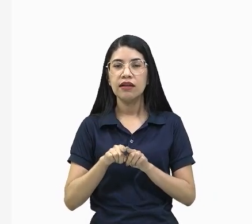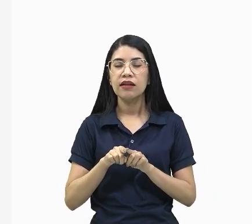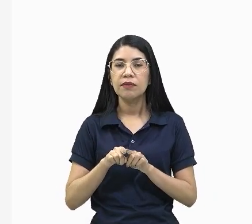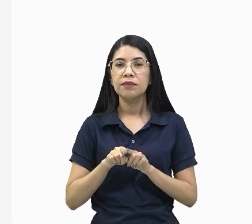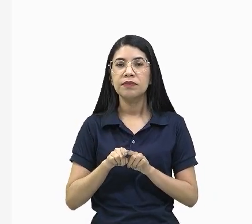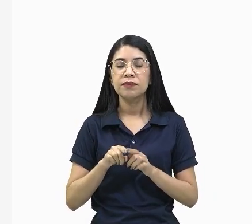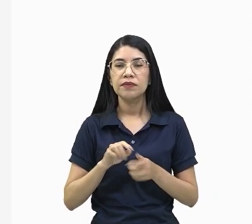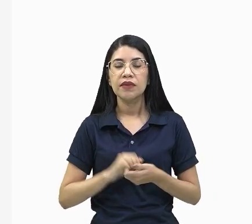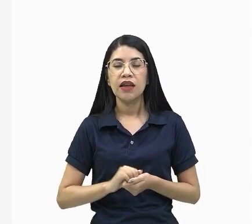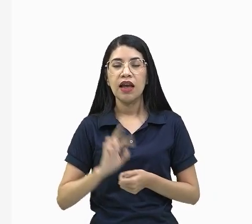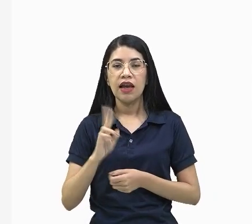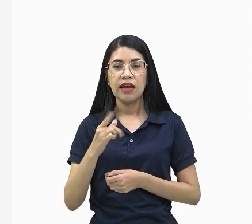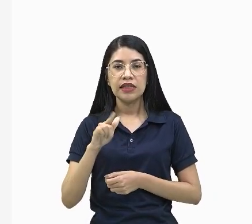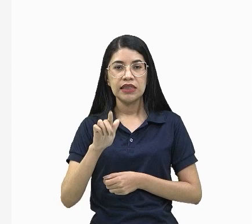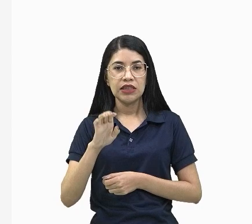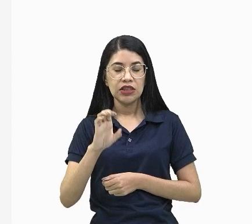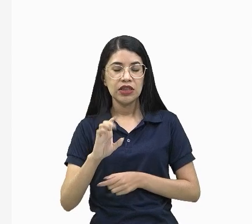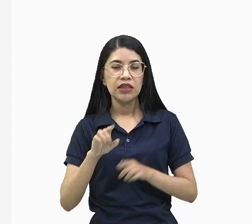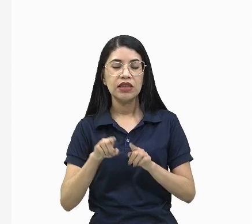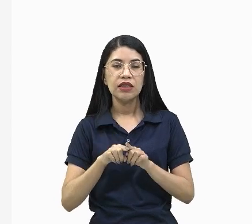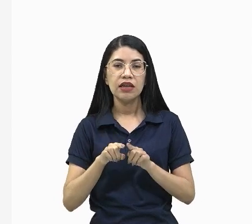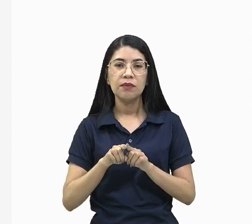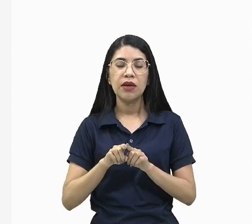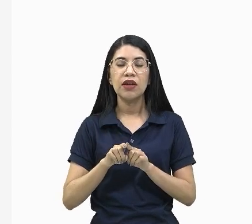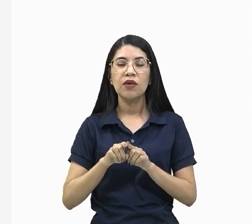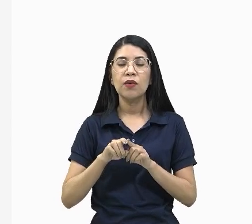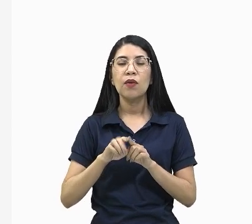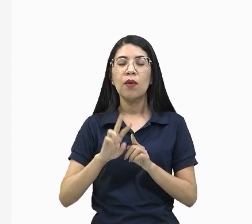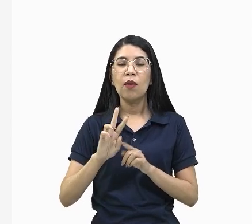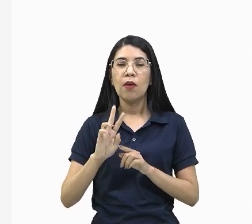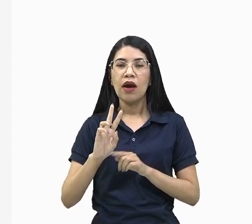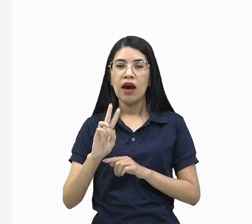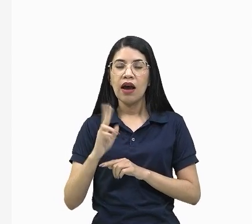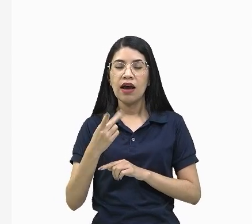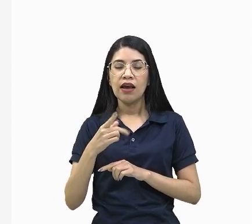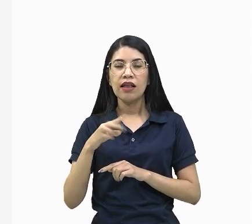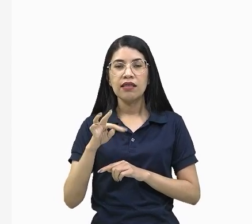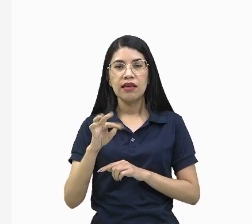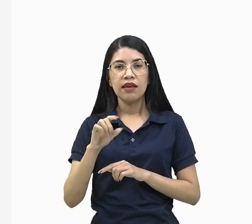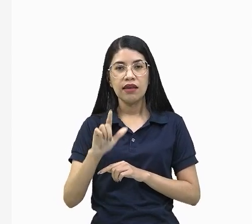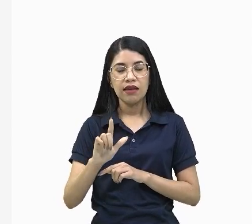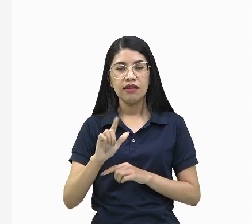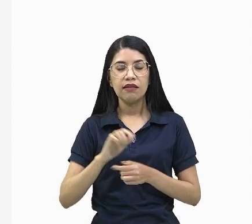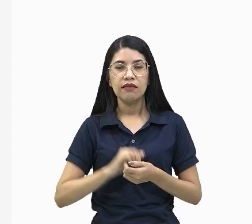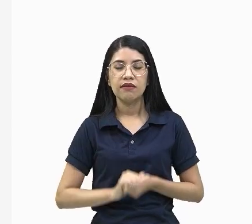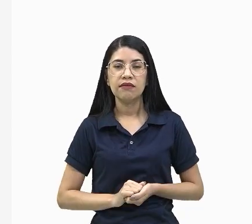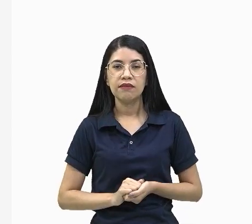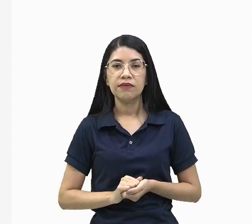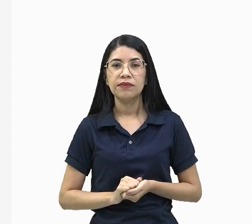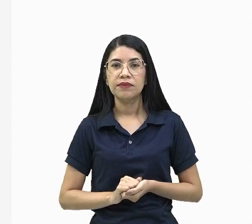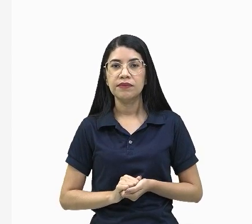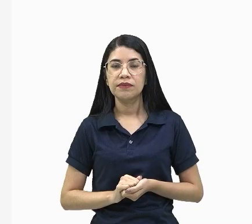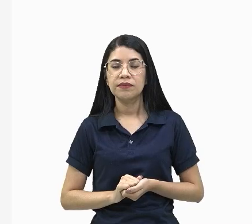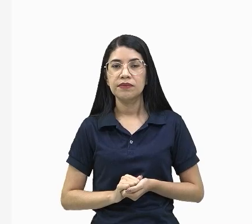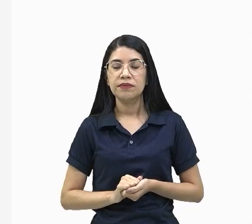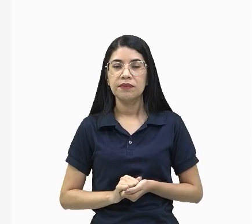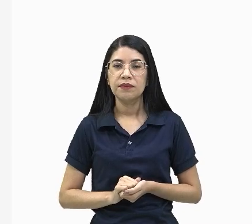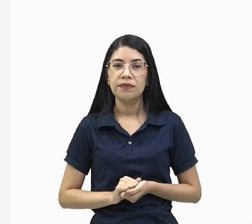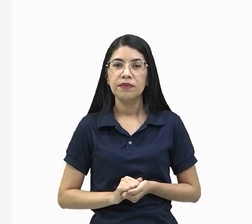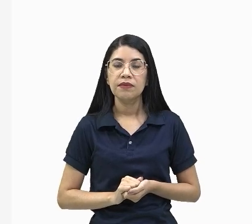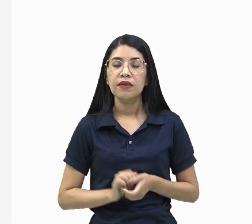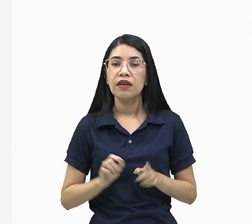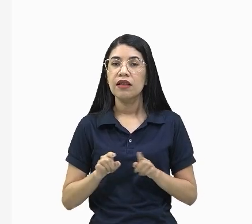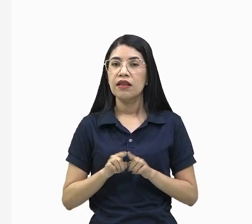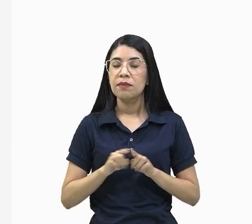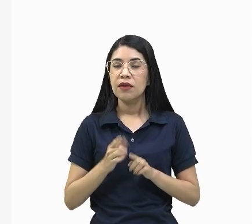como HCG, e o hormônio lactogênio placentário humano, o HPL. Temos